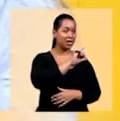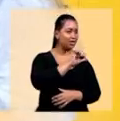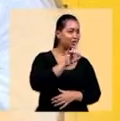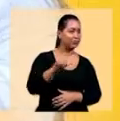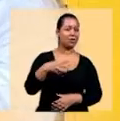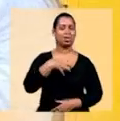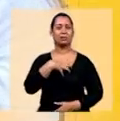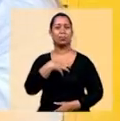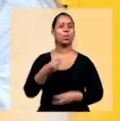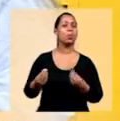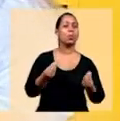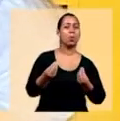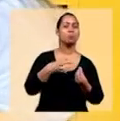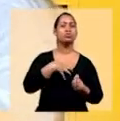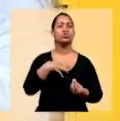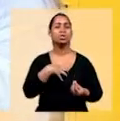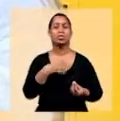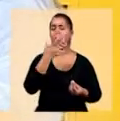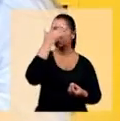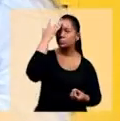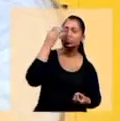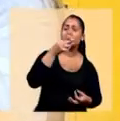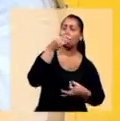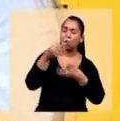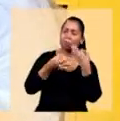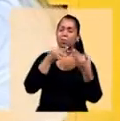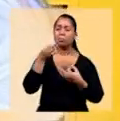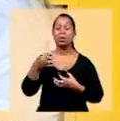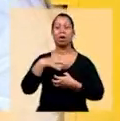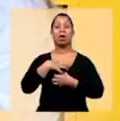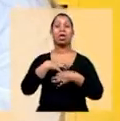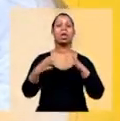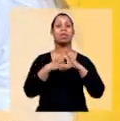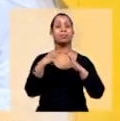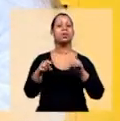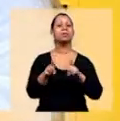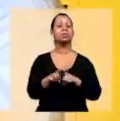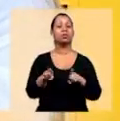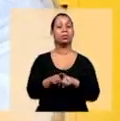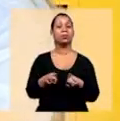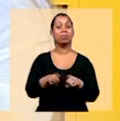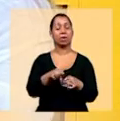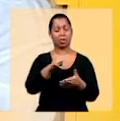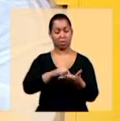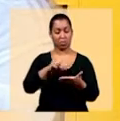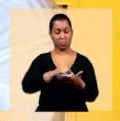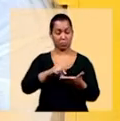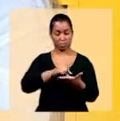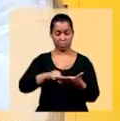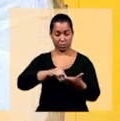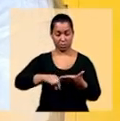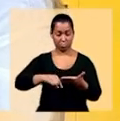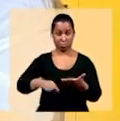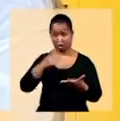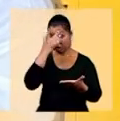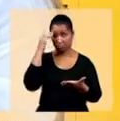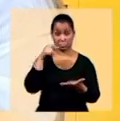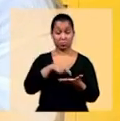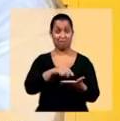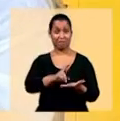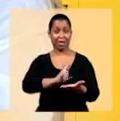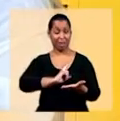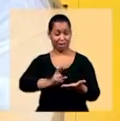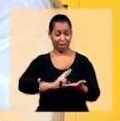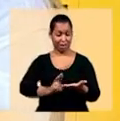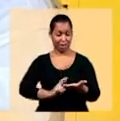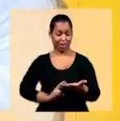para a gente saber como está o clima, o que as pessoas estão achando, o que elas estão sentindo da empresa, é um questionário que nós aplicamos, onde a pessoa só